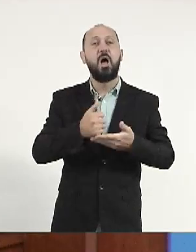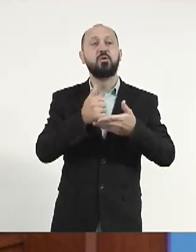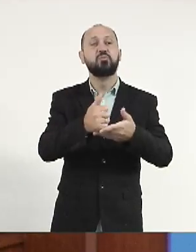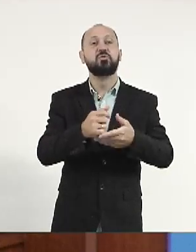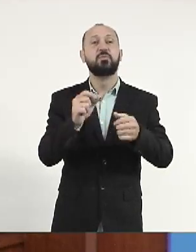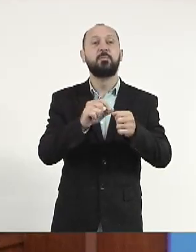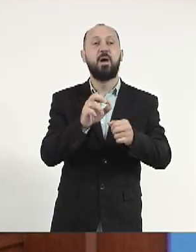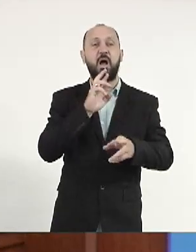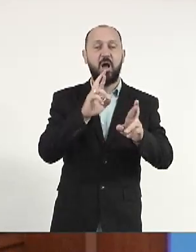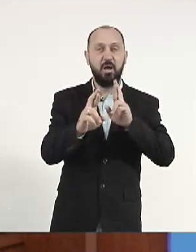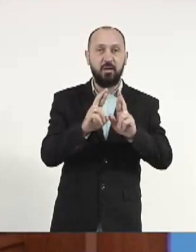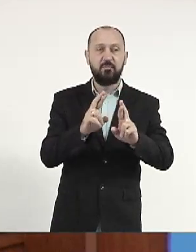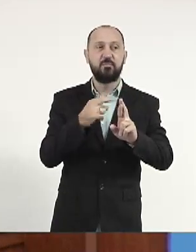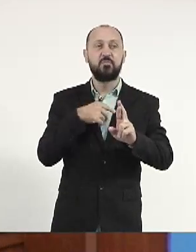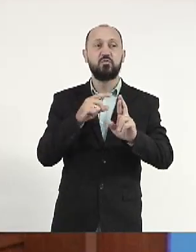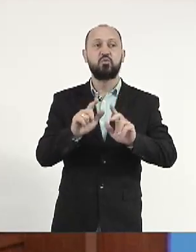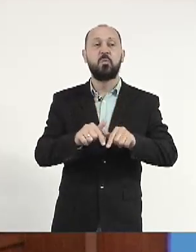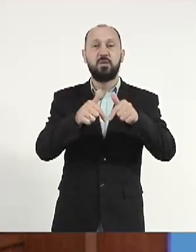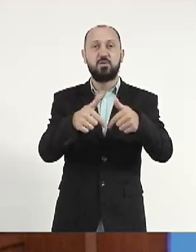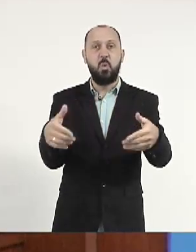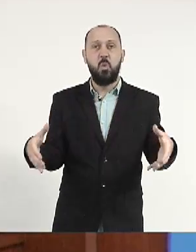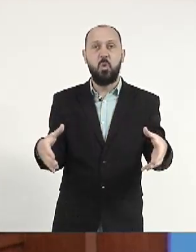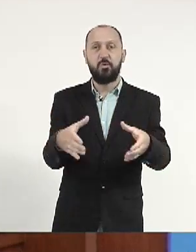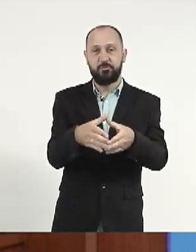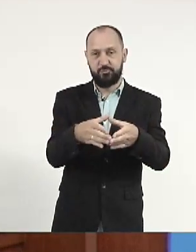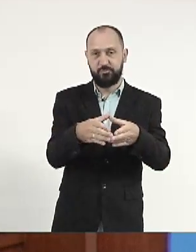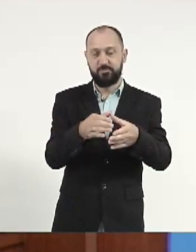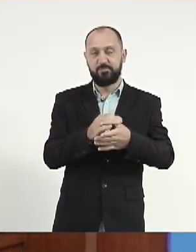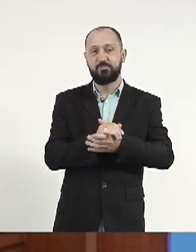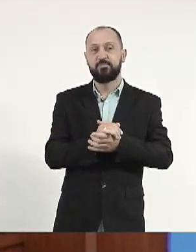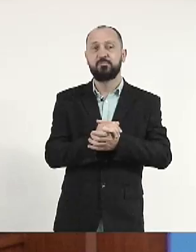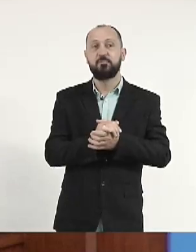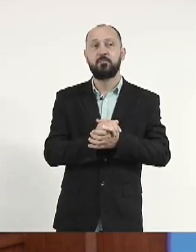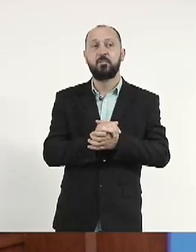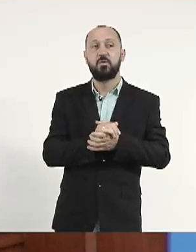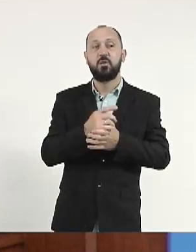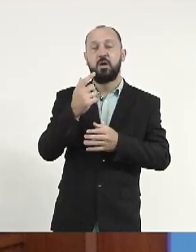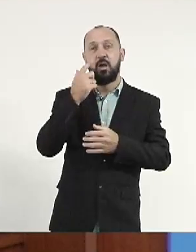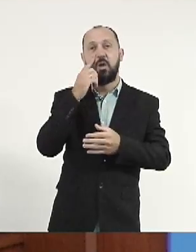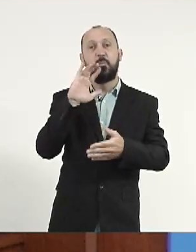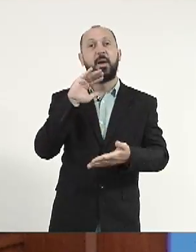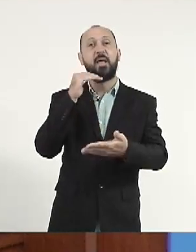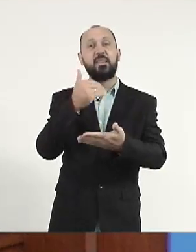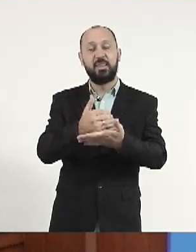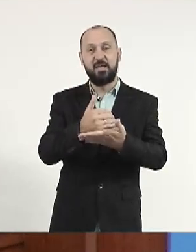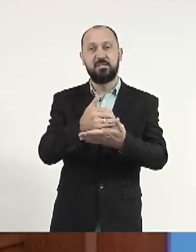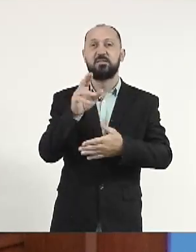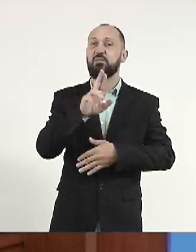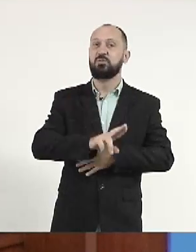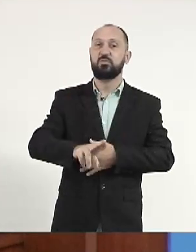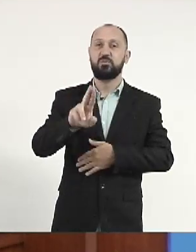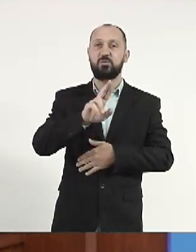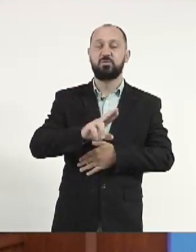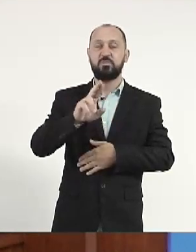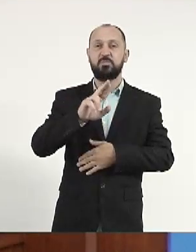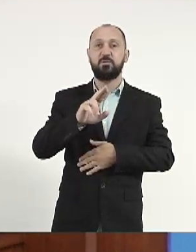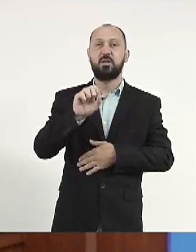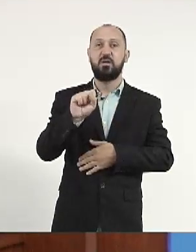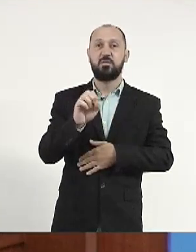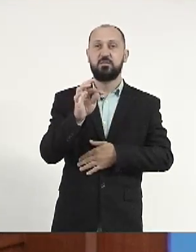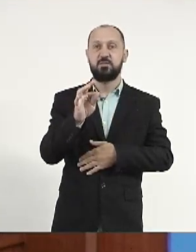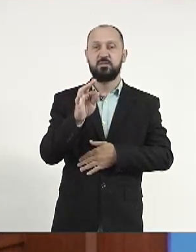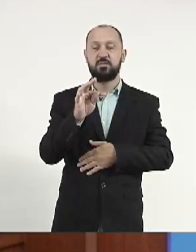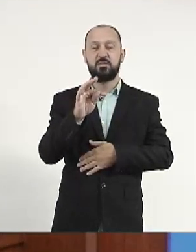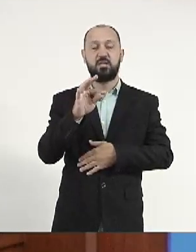para o resultado a partir de uma ação conjunta, uma tese que está sendo utilizada pelo Supremo